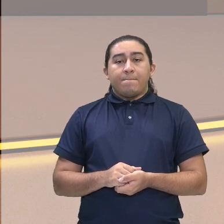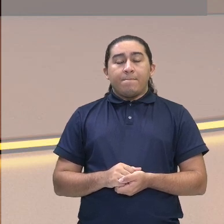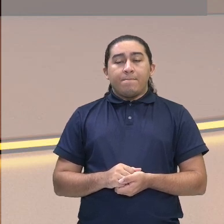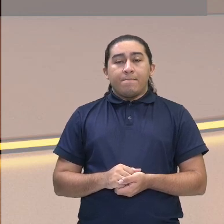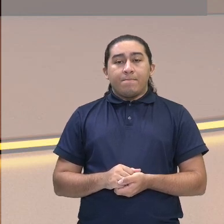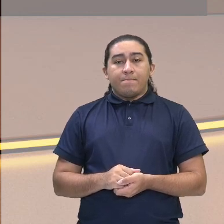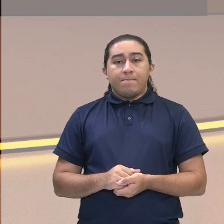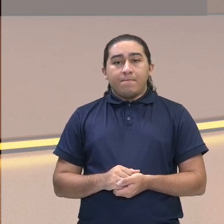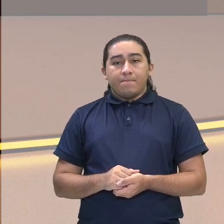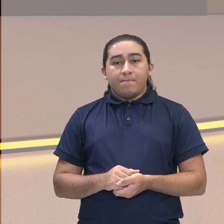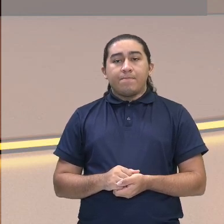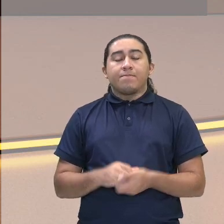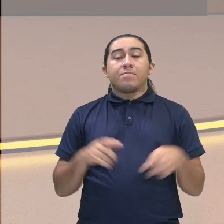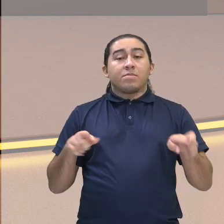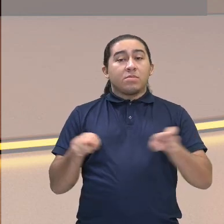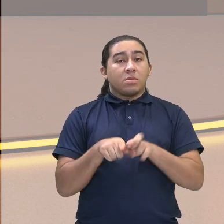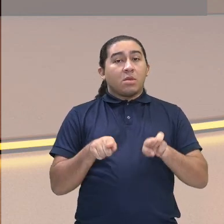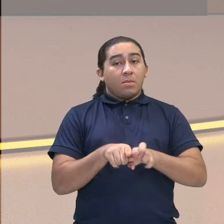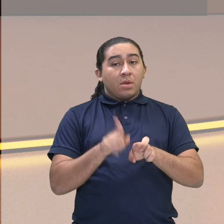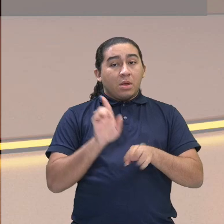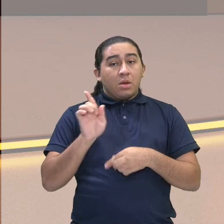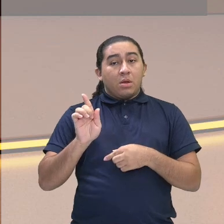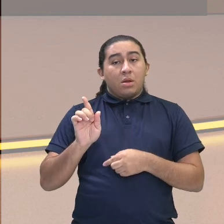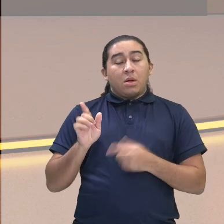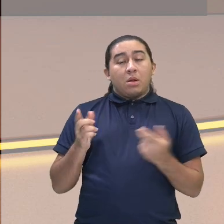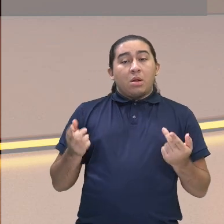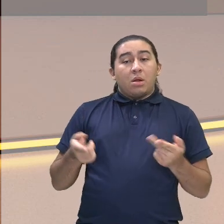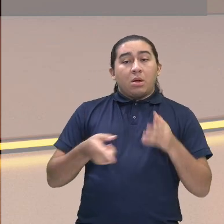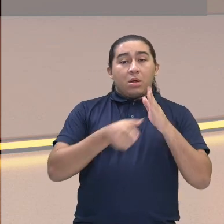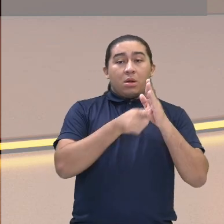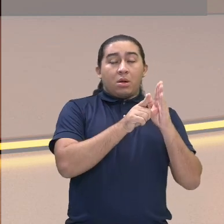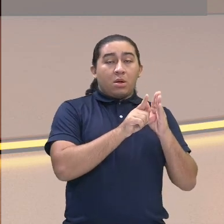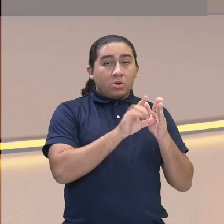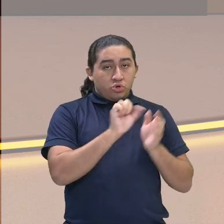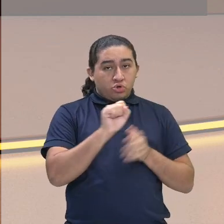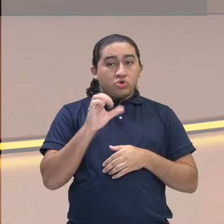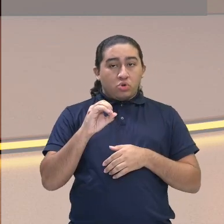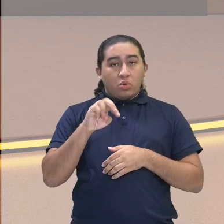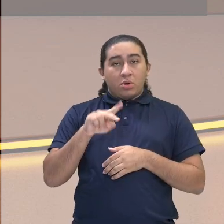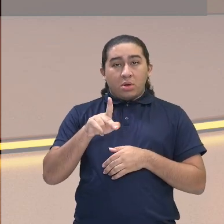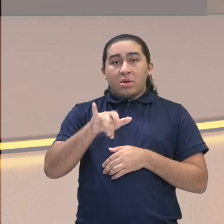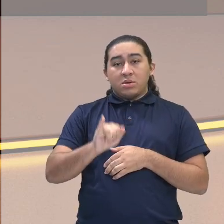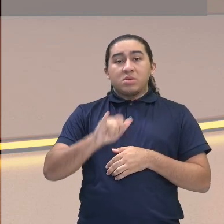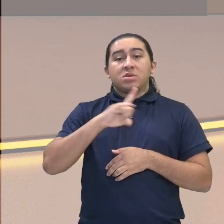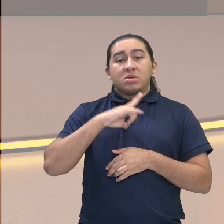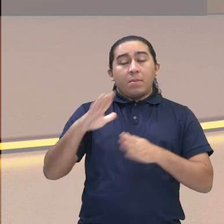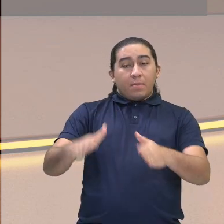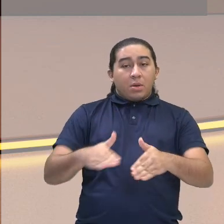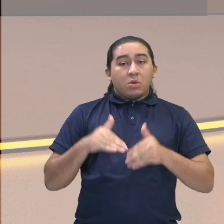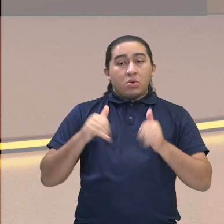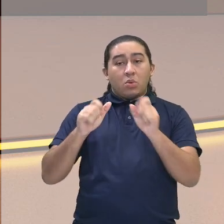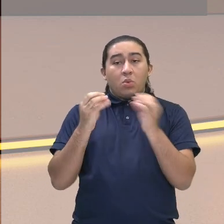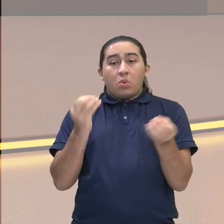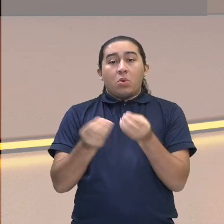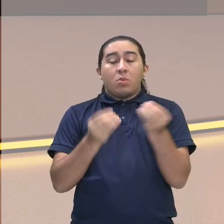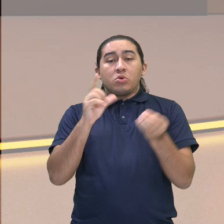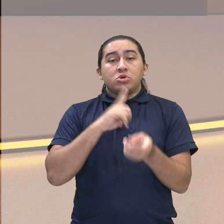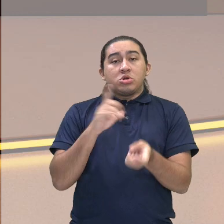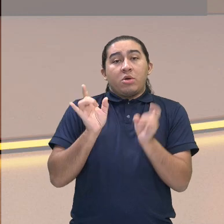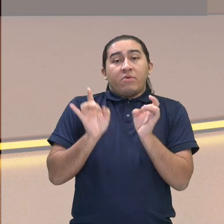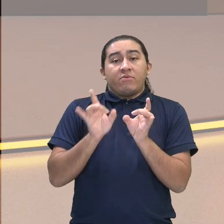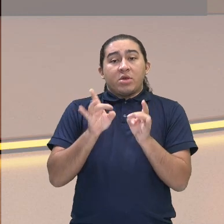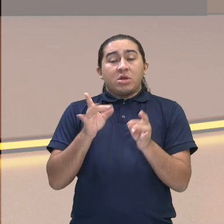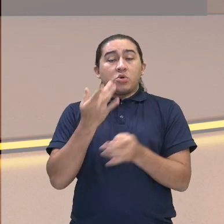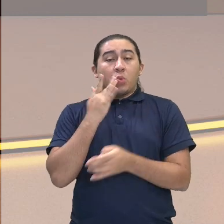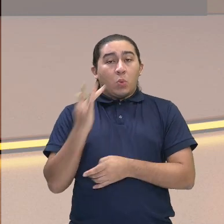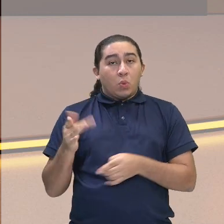grande? Então, como Ghana e Mali, antes dele, Songhai prosperou com o comércio de ouro